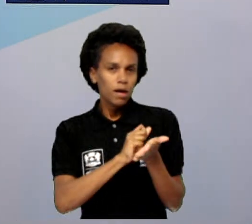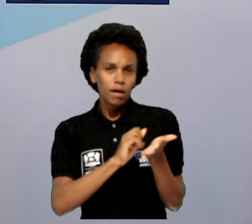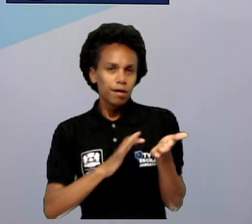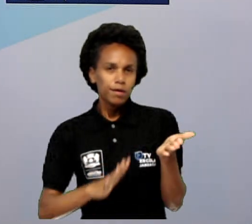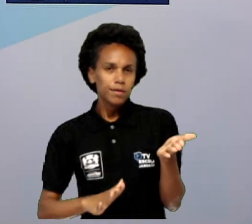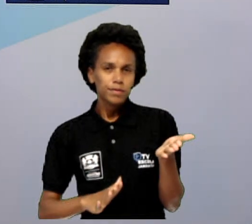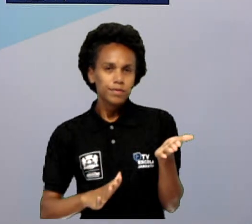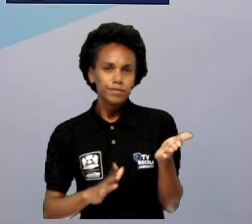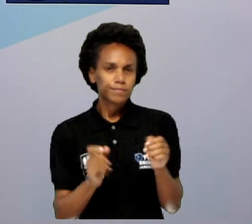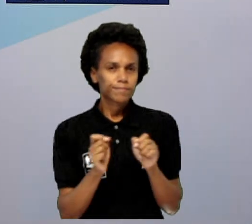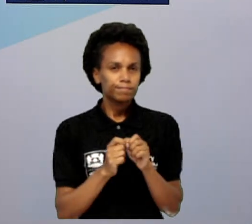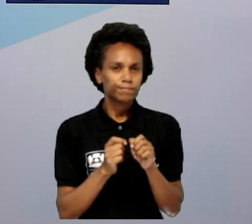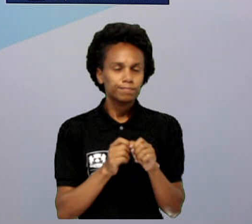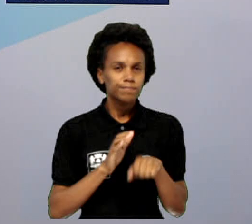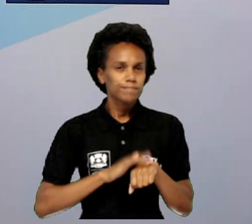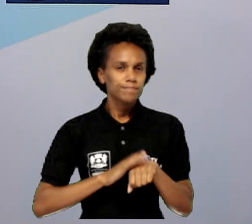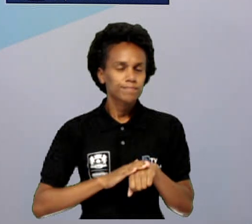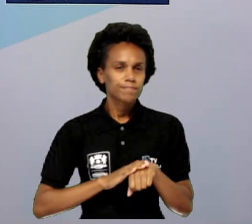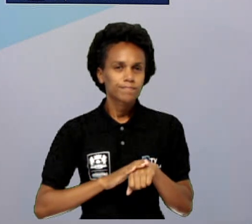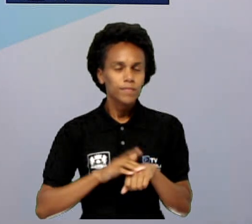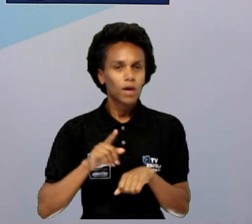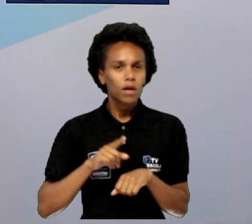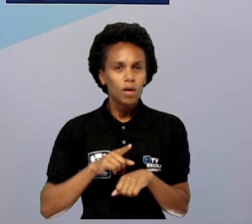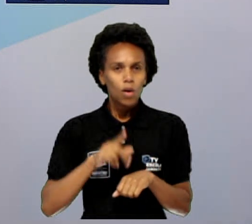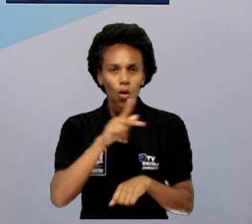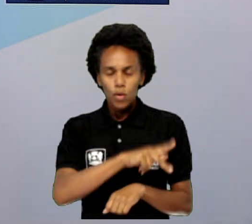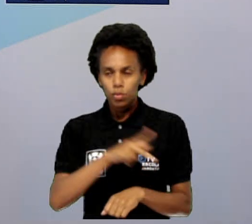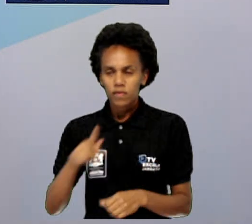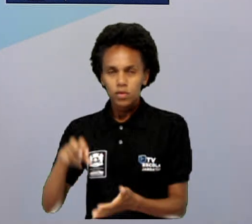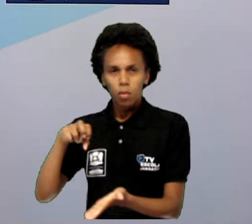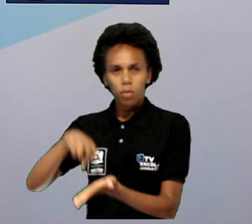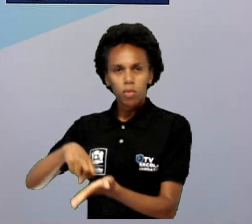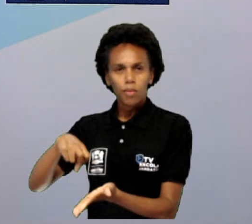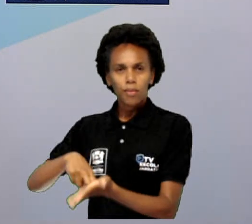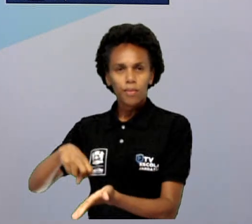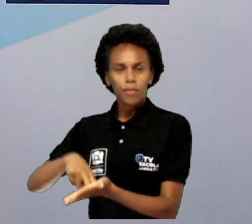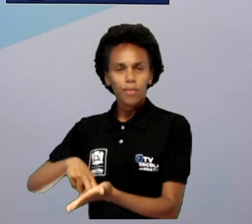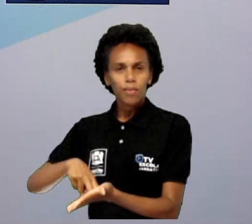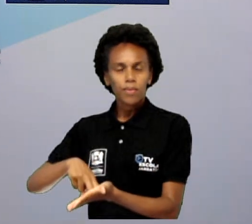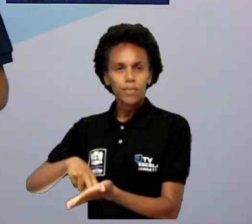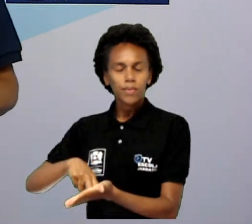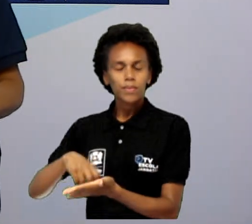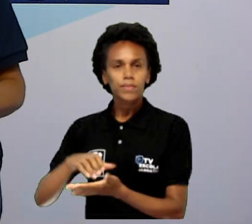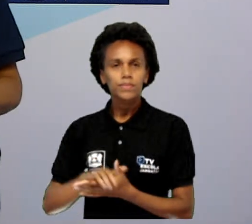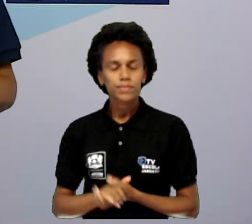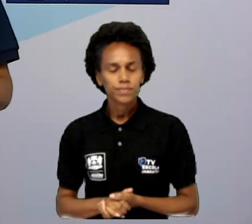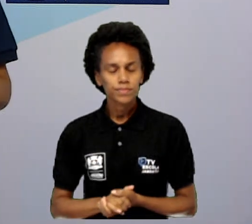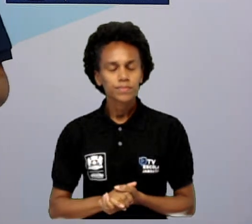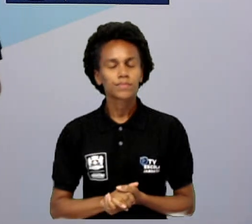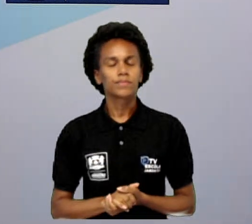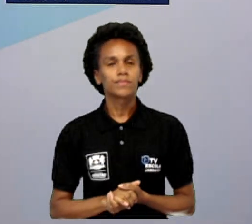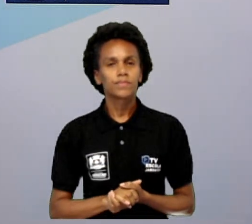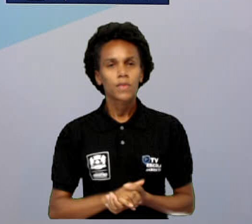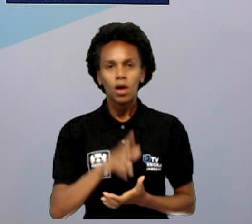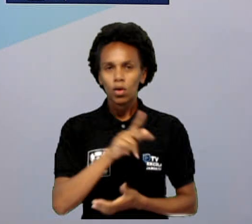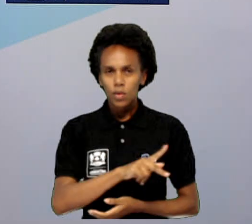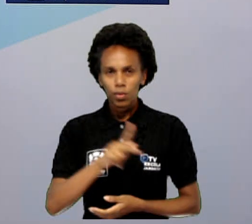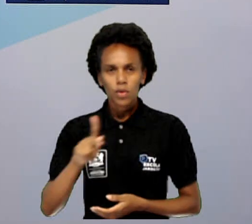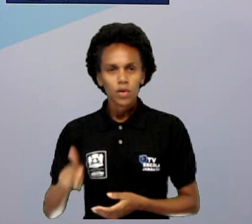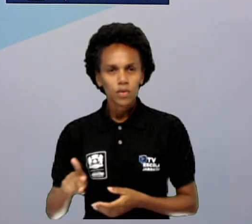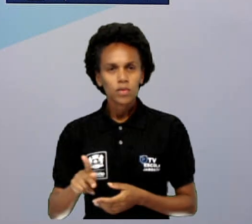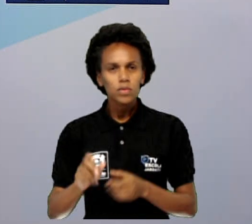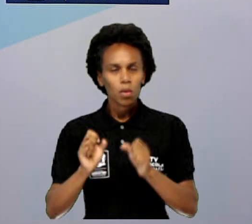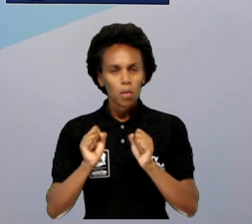atividades, elas eram castigadas pelos professores. Os professores, eles podiam, por exemplo,